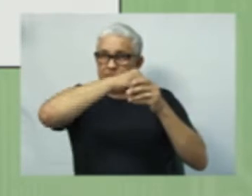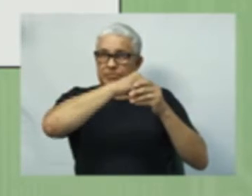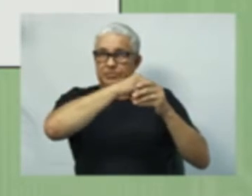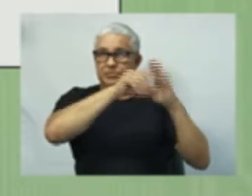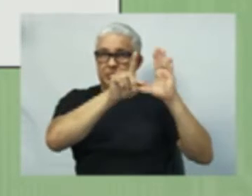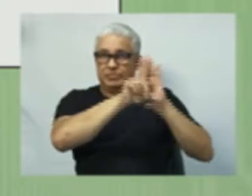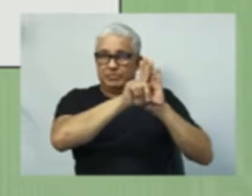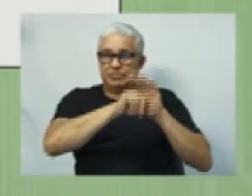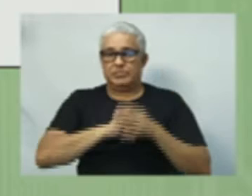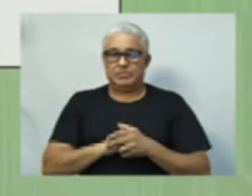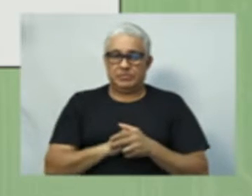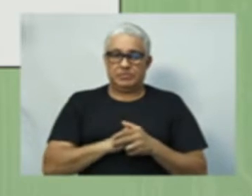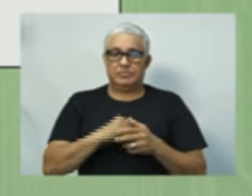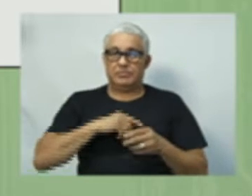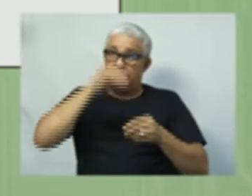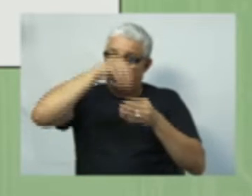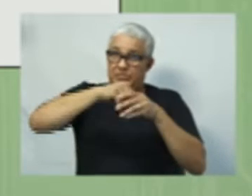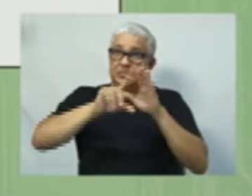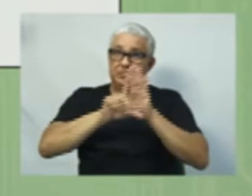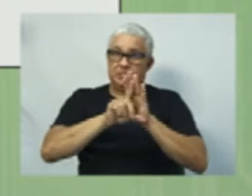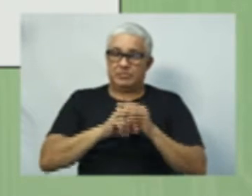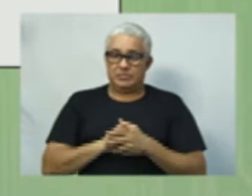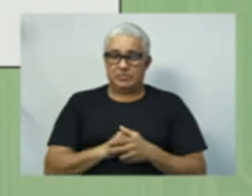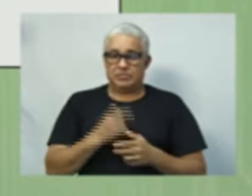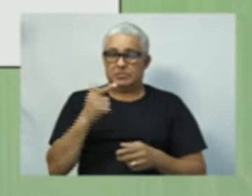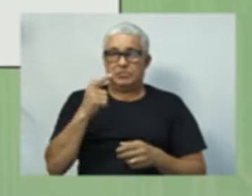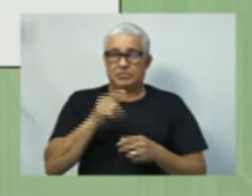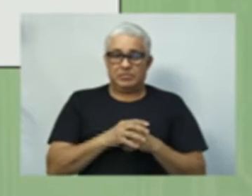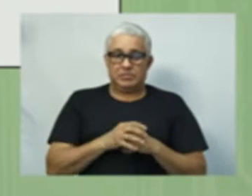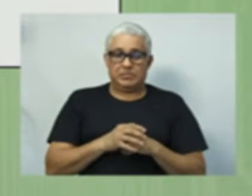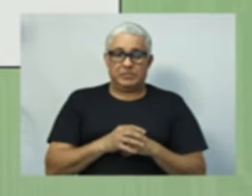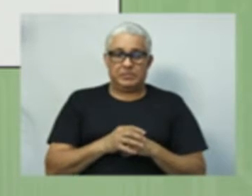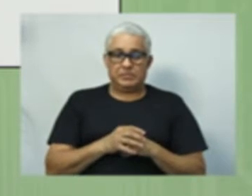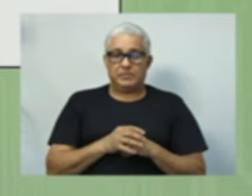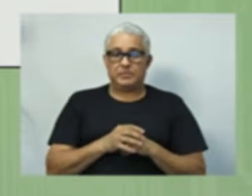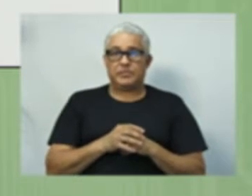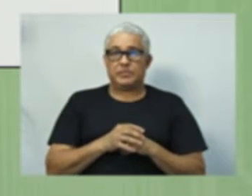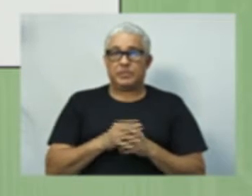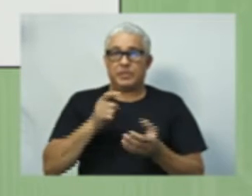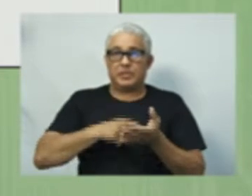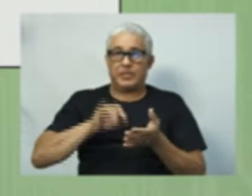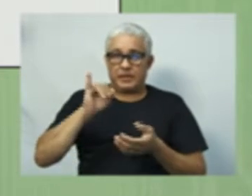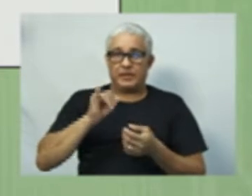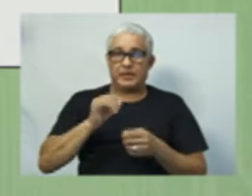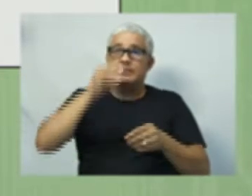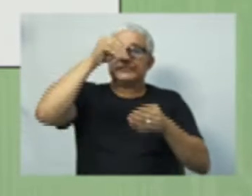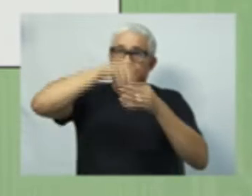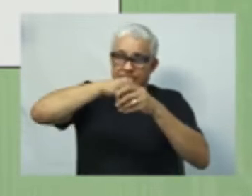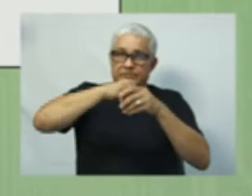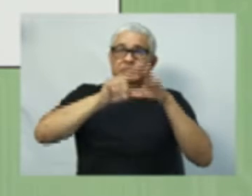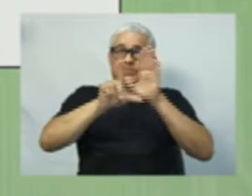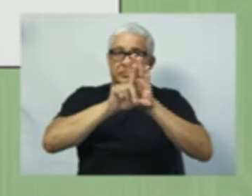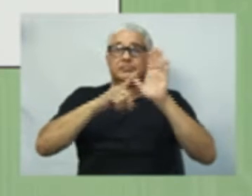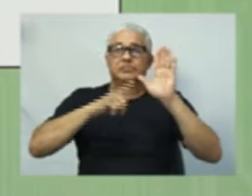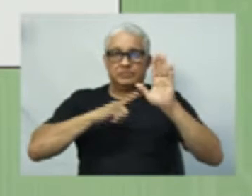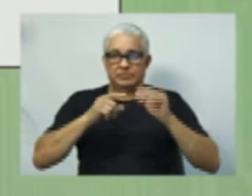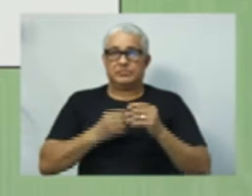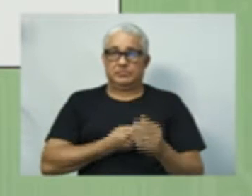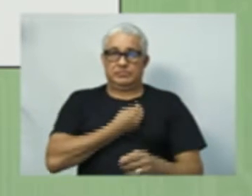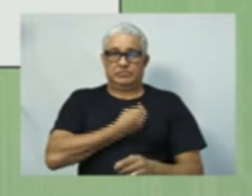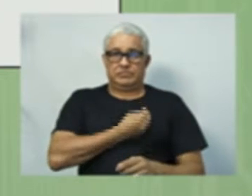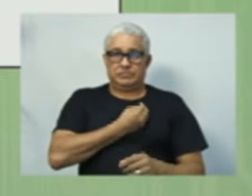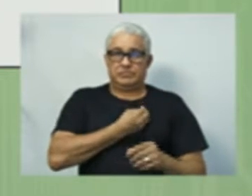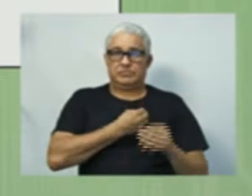e instituída em lei. Não há tributação, não há imposto que não seja instituído em lei.